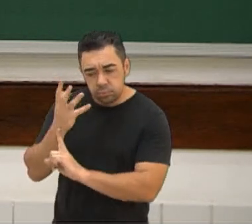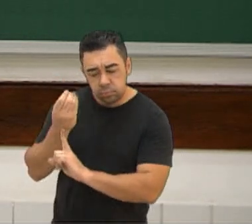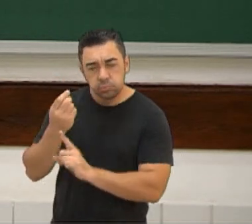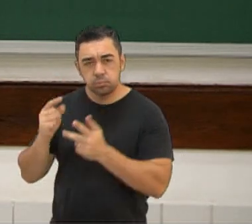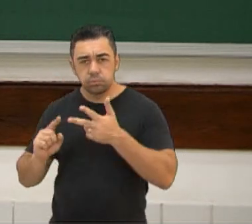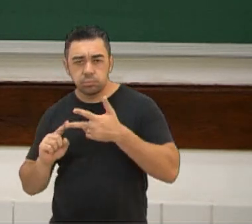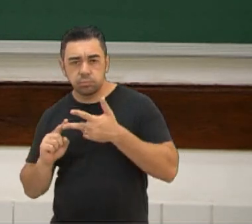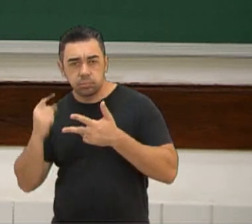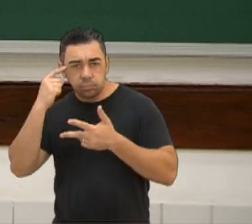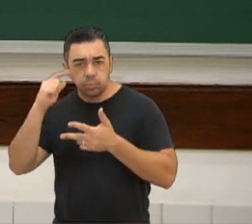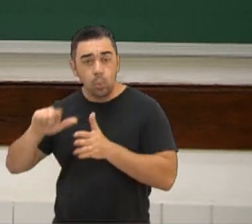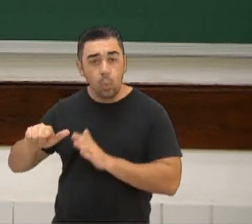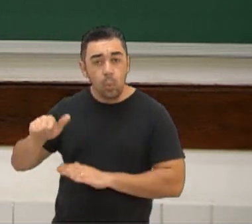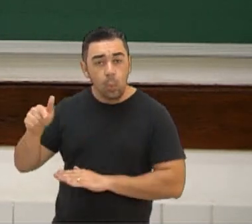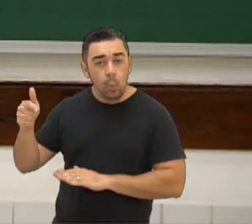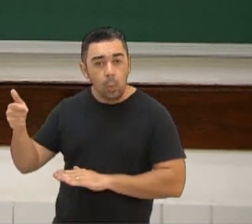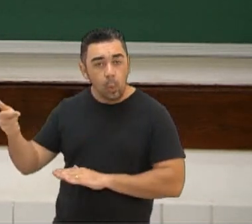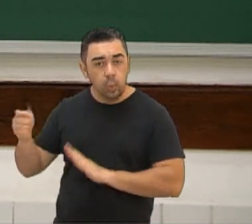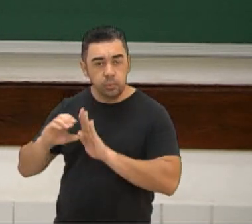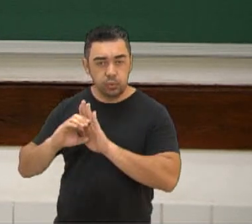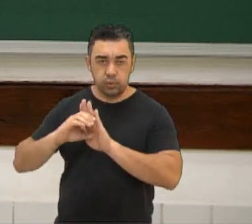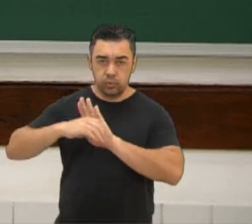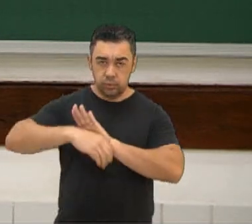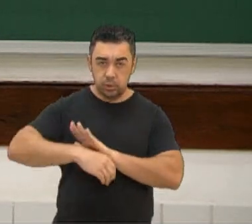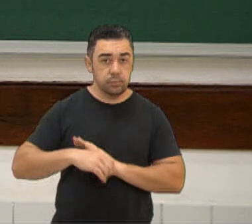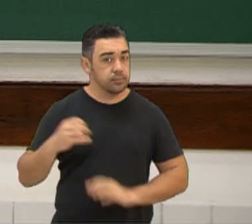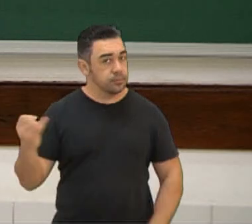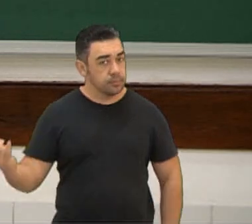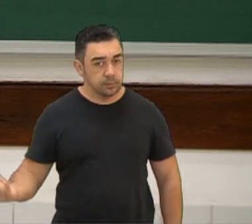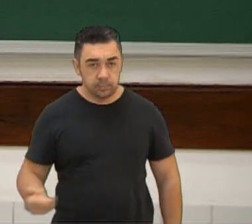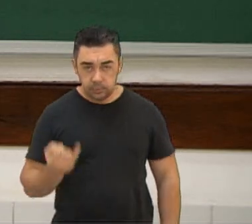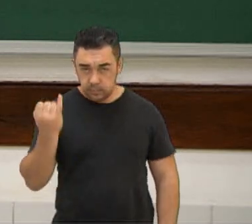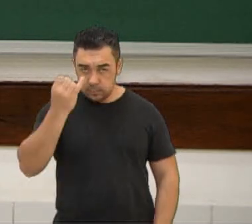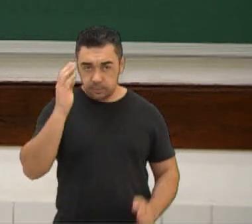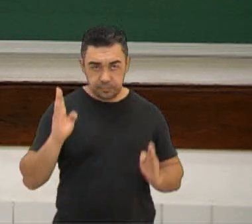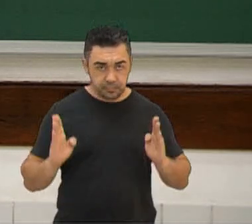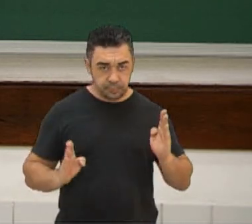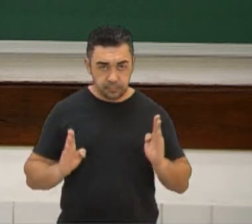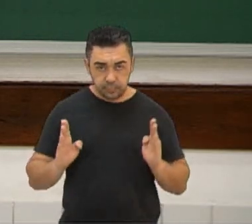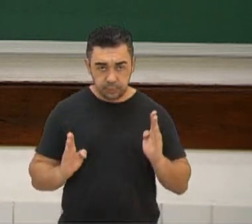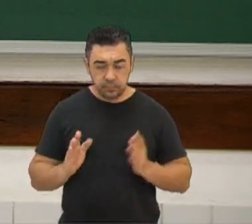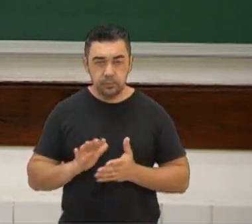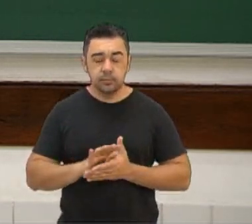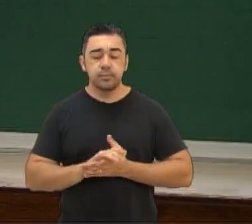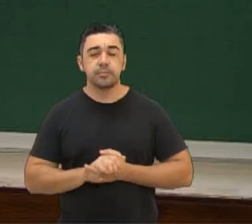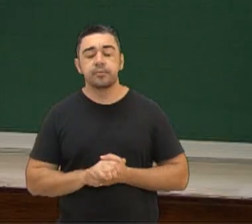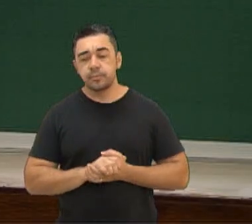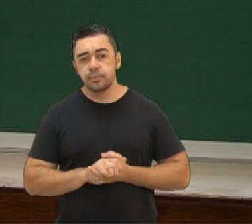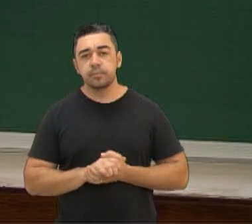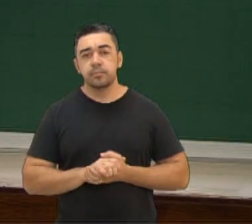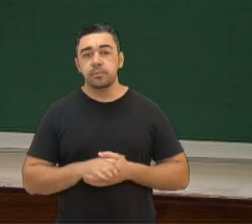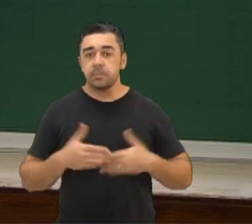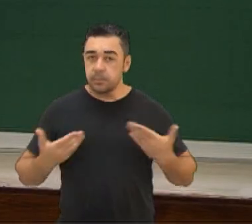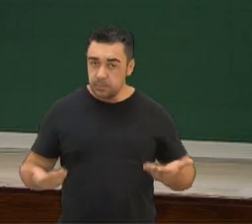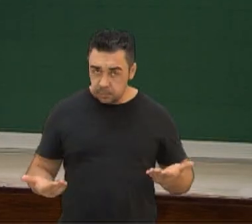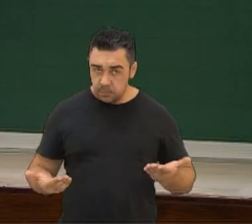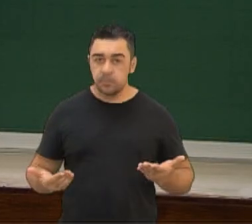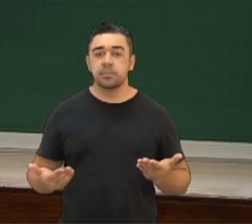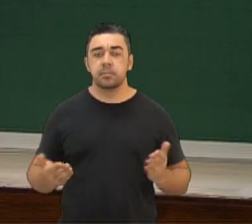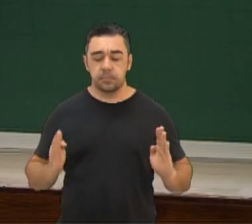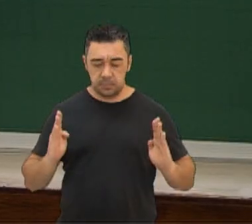outros conceitos diferentes. E isso vai ser muito importante para aquele momento. Bom, esse momento em que